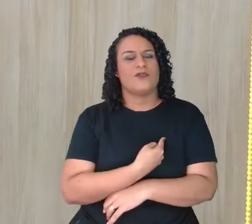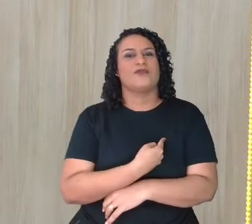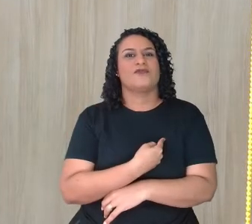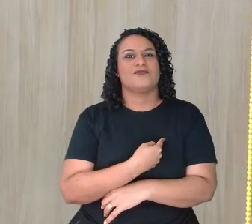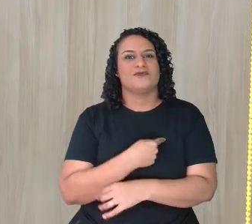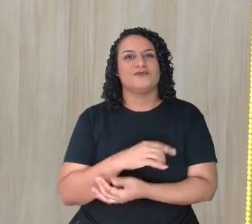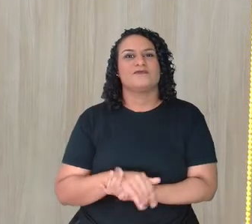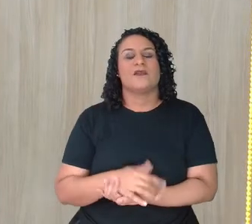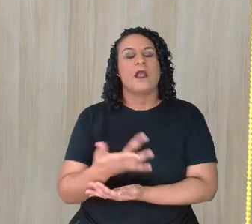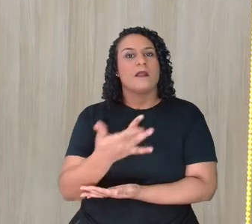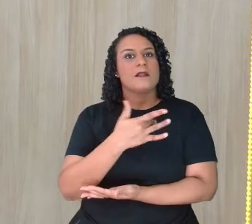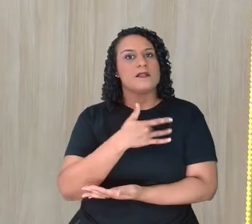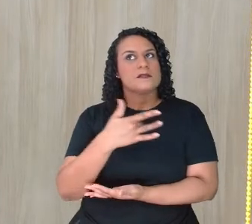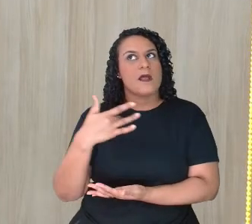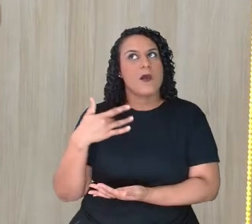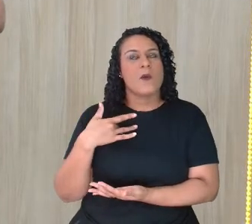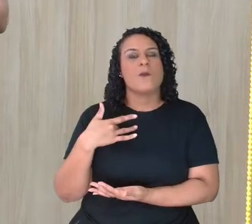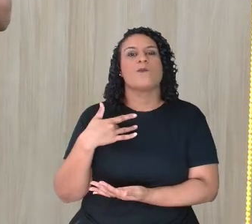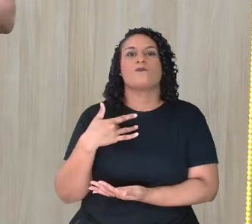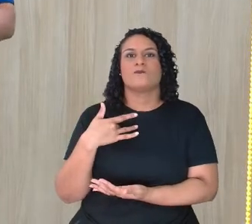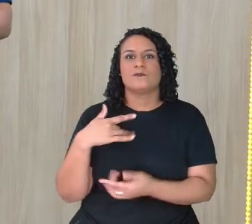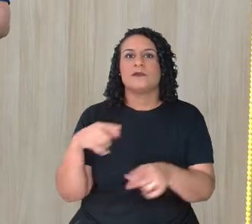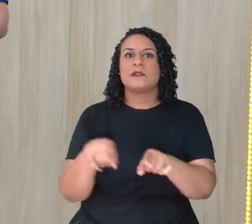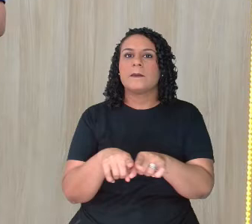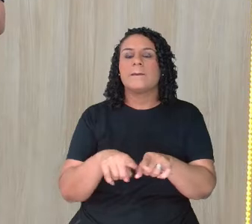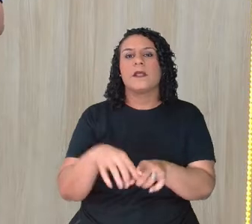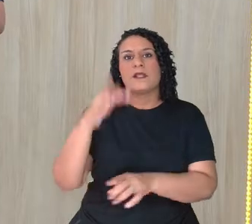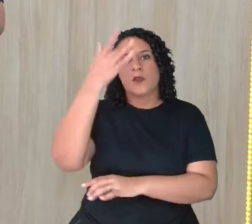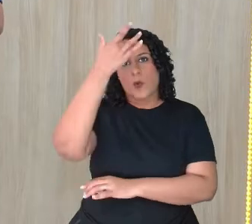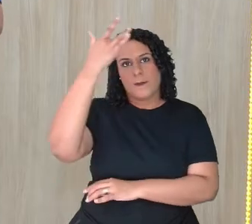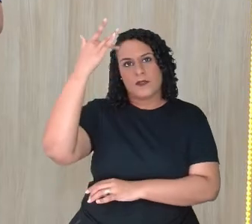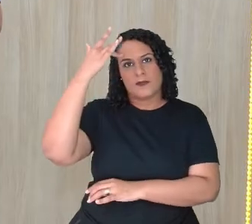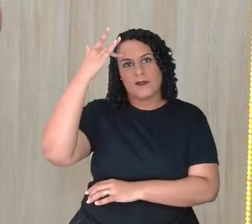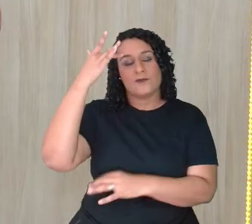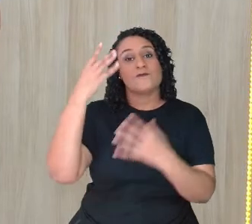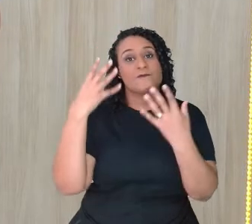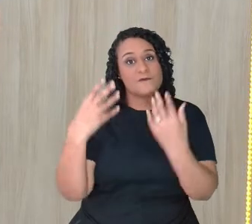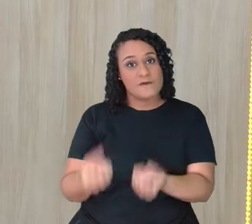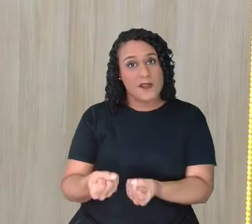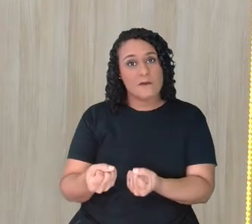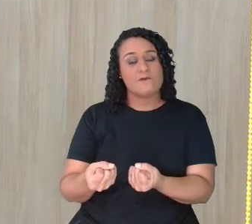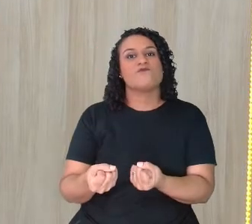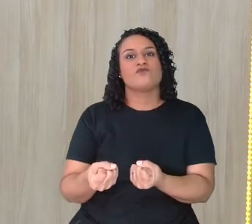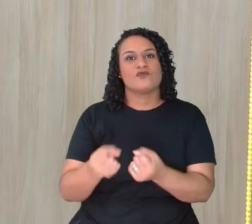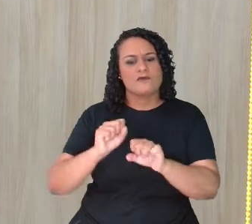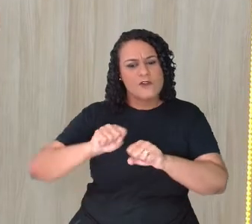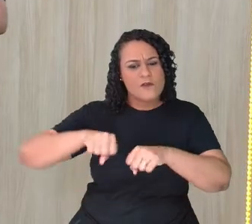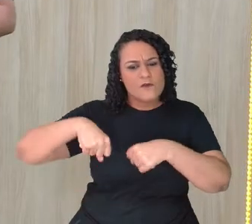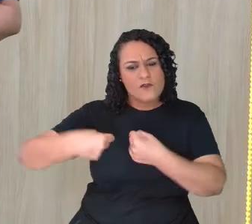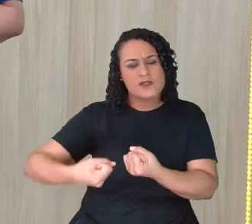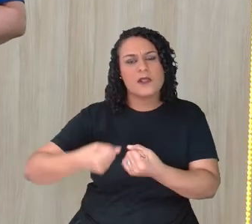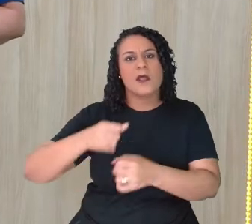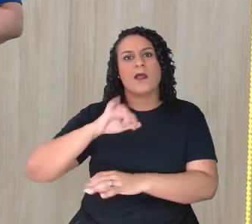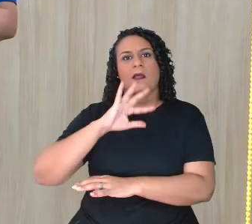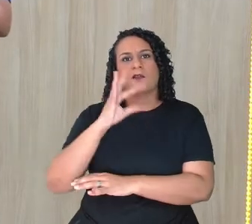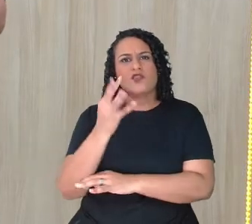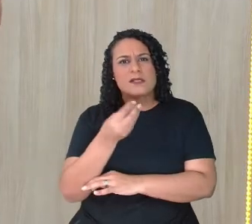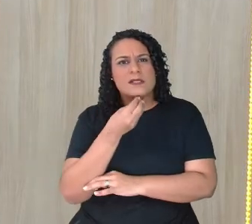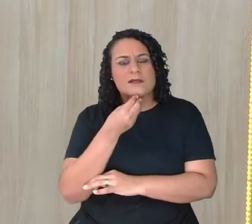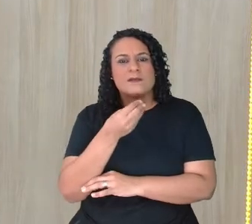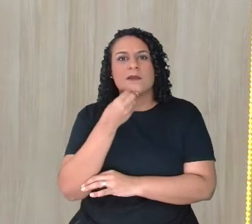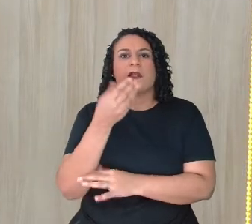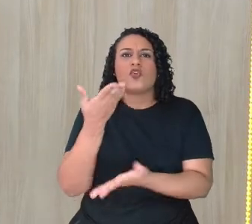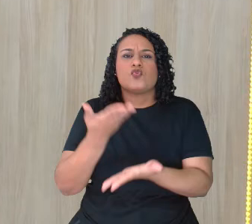não é? Então, minha gente, vamos investir neste aprendizado, que é algo nosso, que é